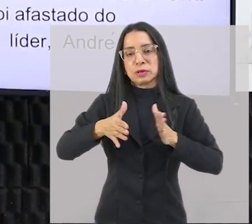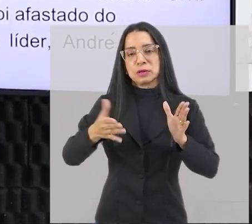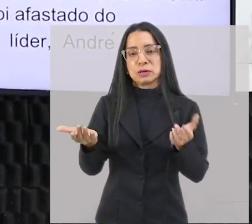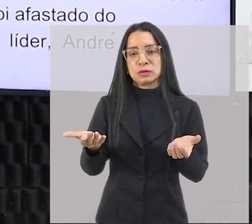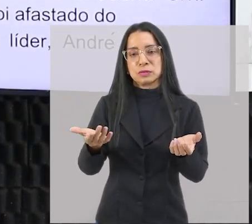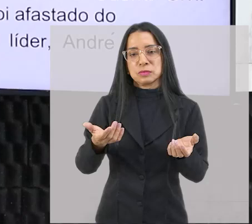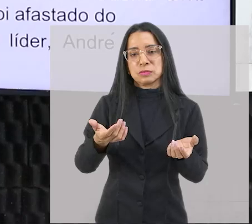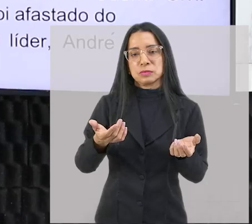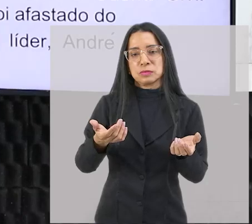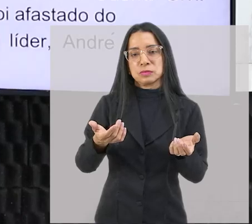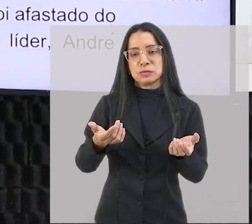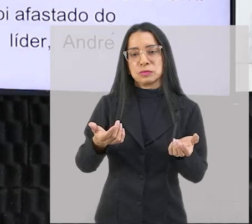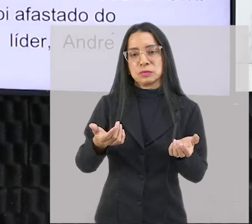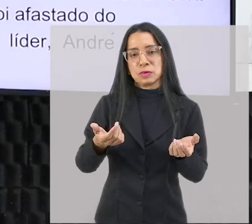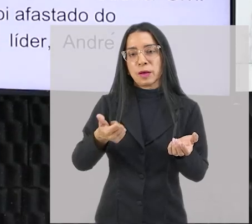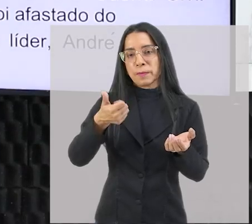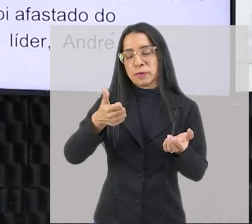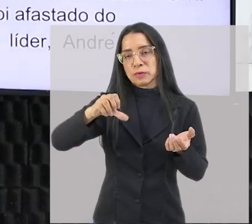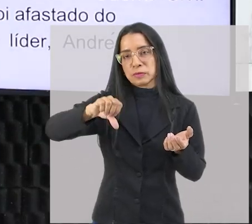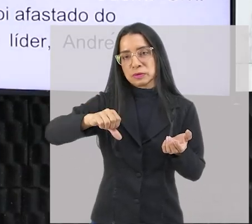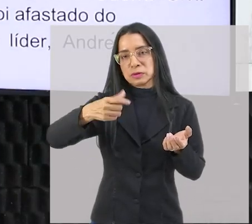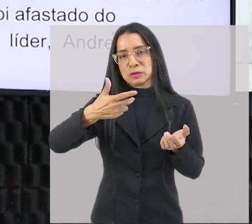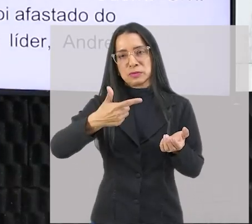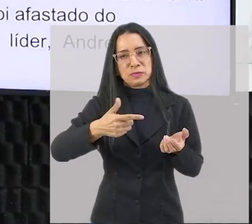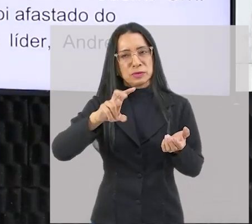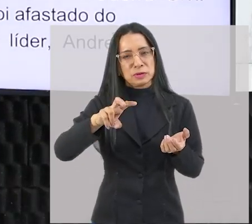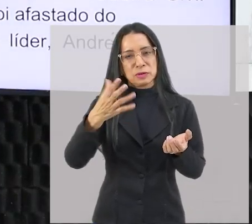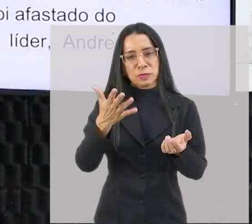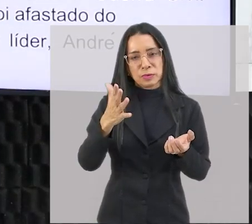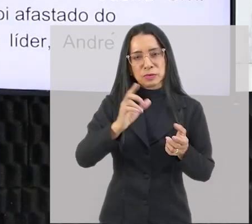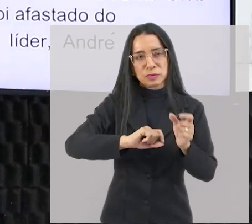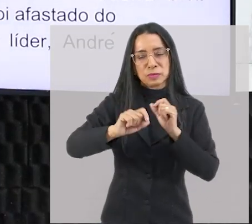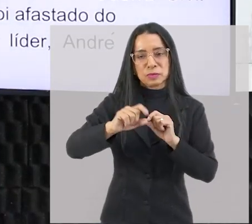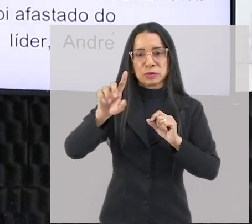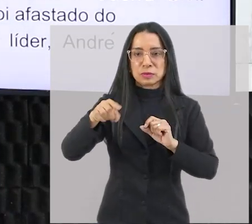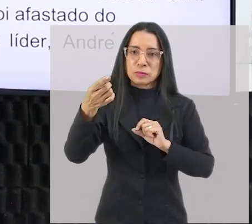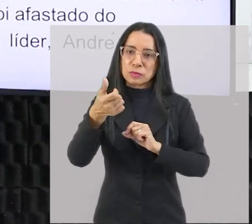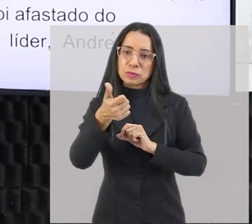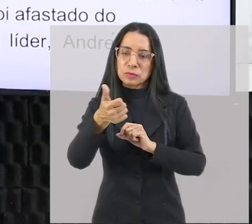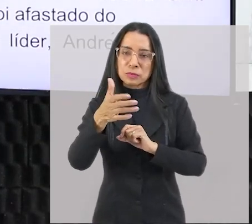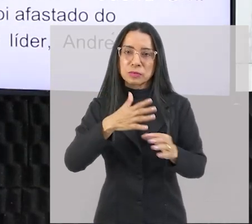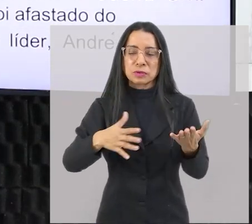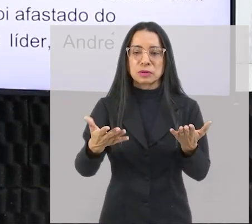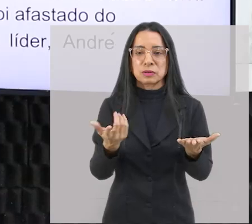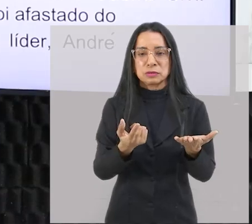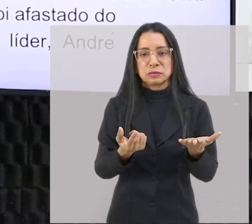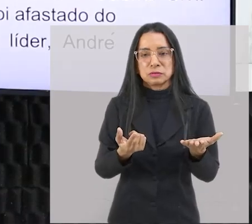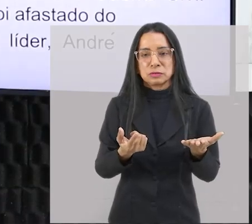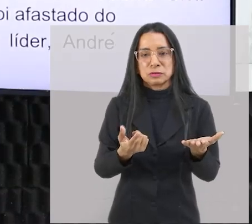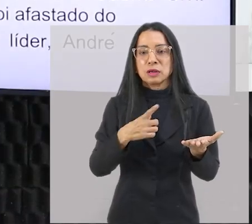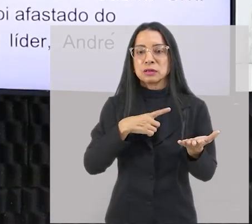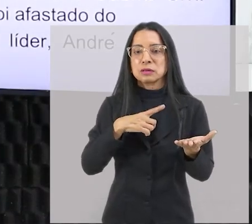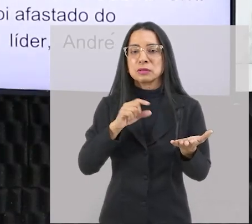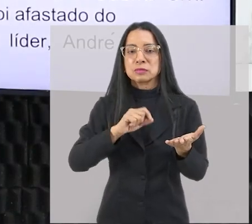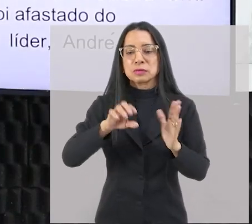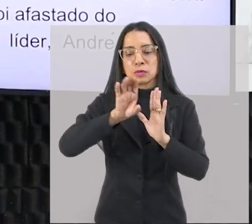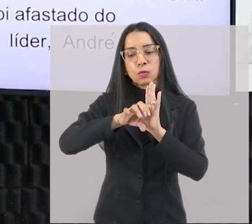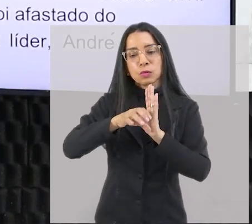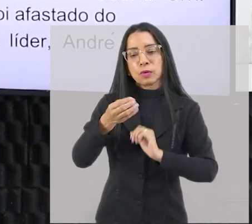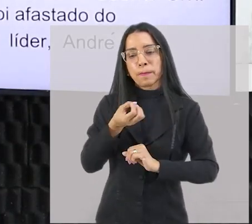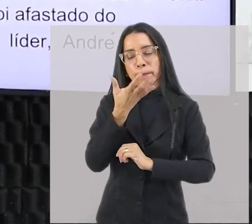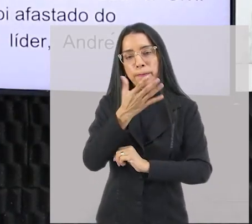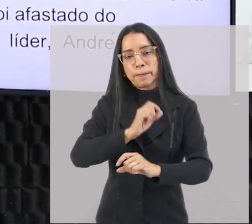1920, 17, 1925, mais ou menos depois das primeiras. O surrealismo ele tem um conceito